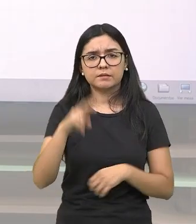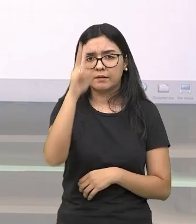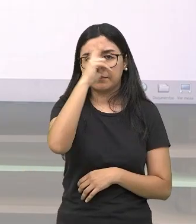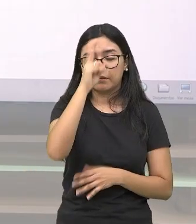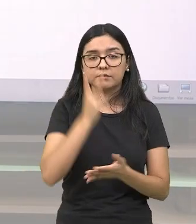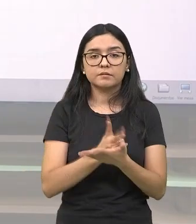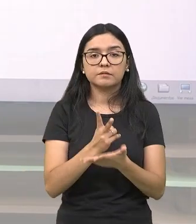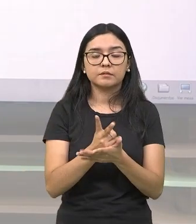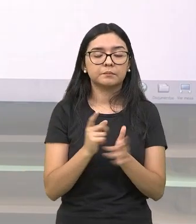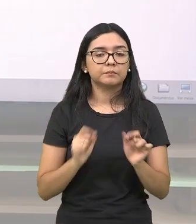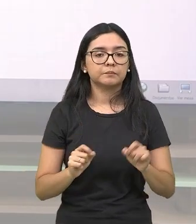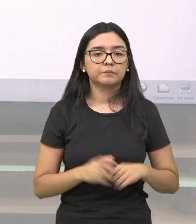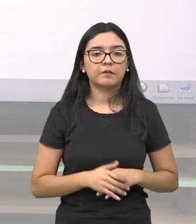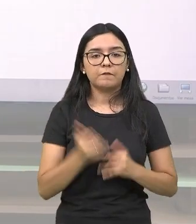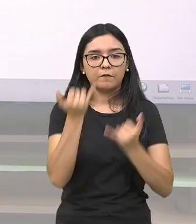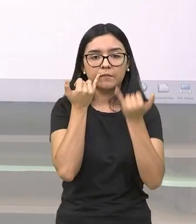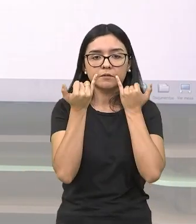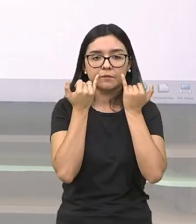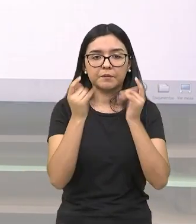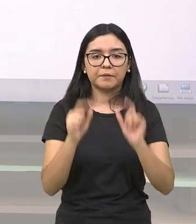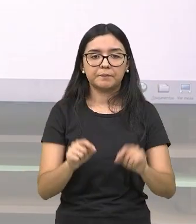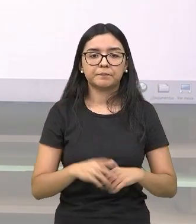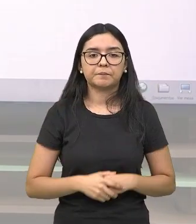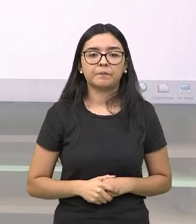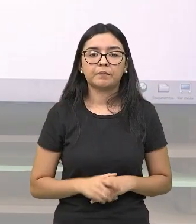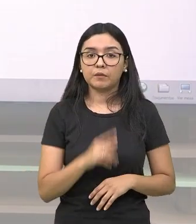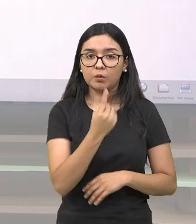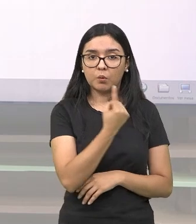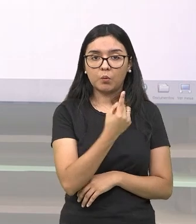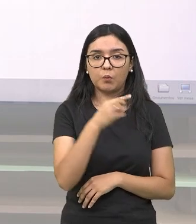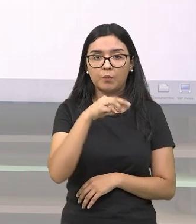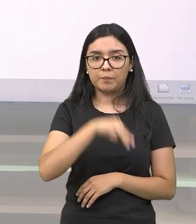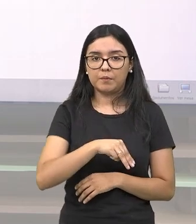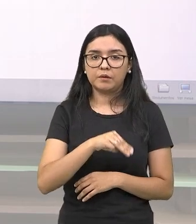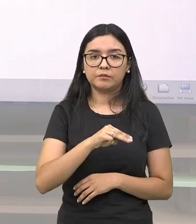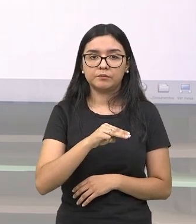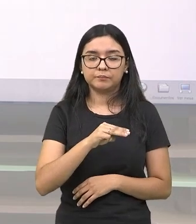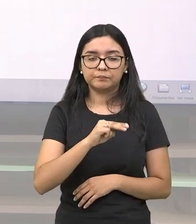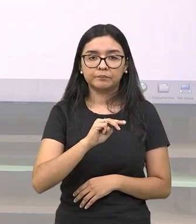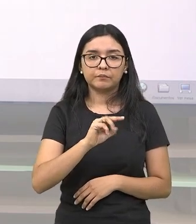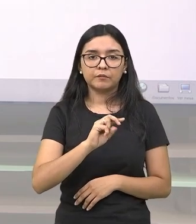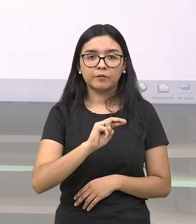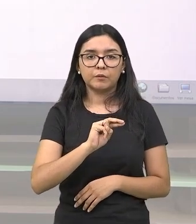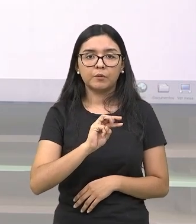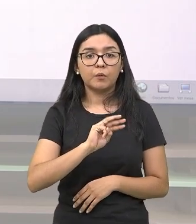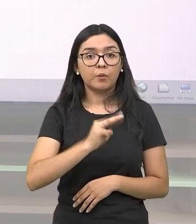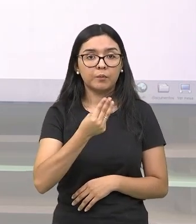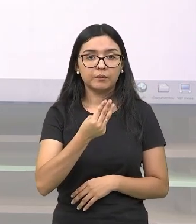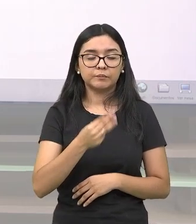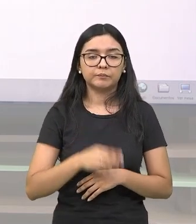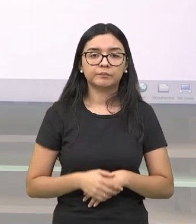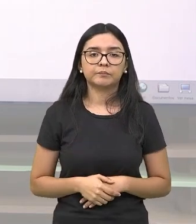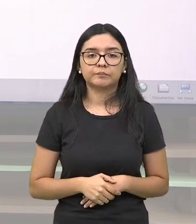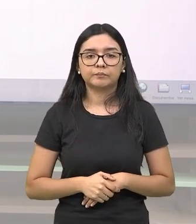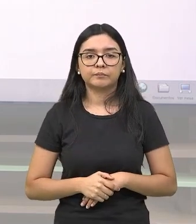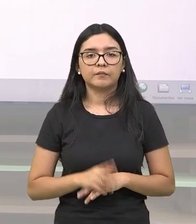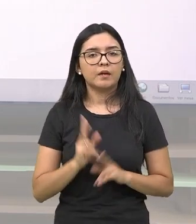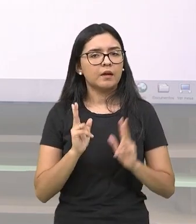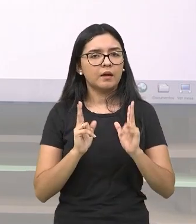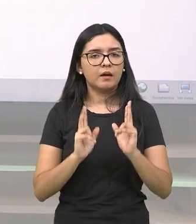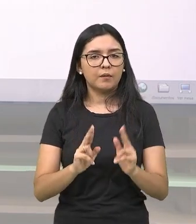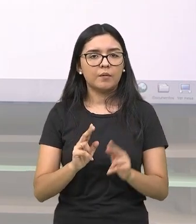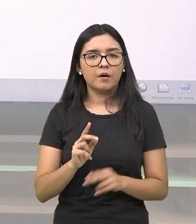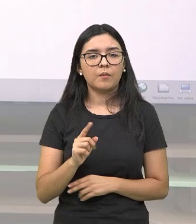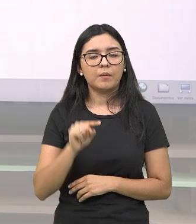toda, né? A informação de que 1 metro cúbico, marca bem, ó, 1 metro cúbico equivale a